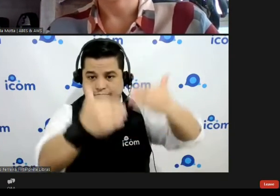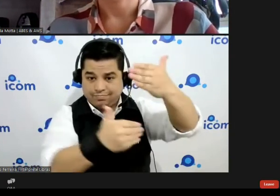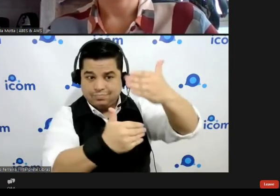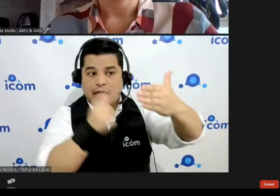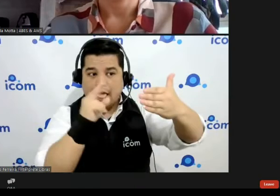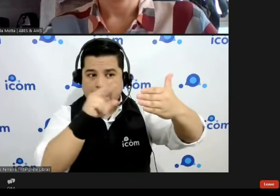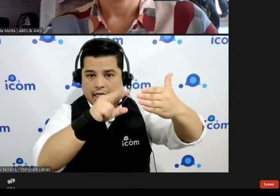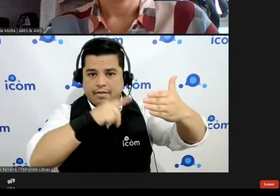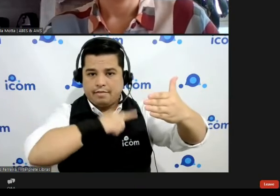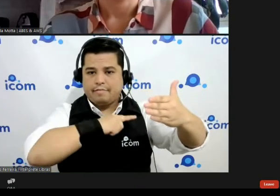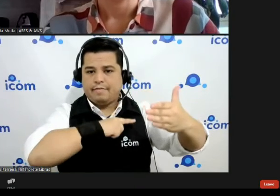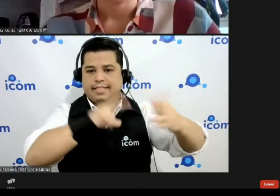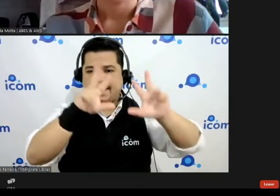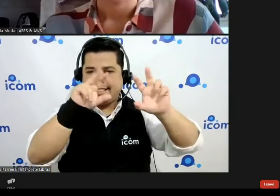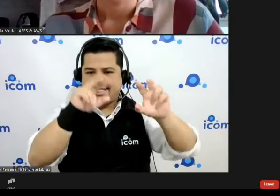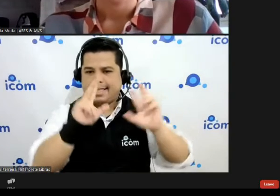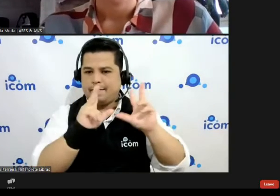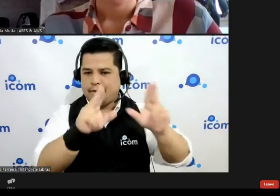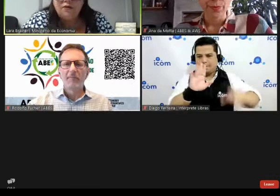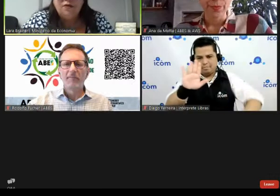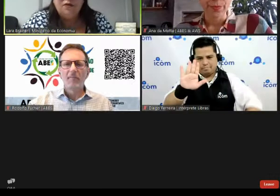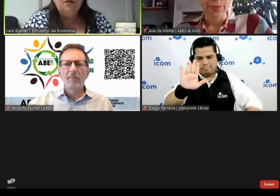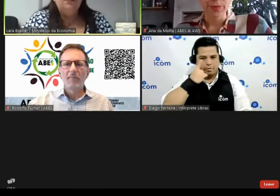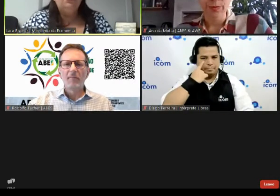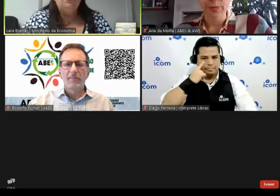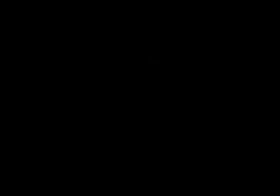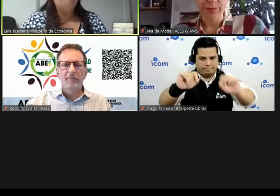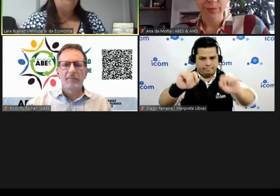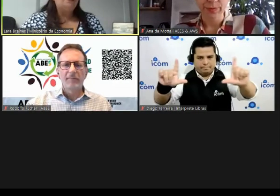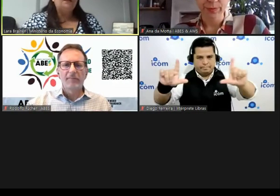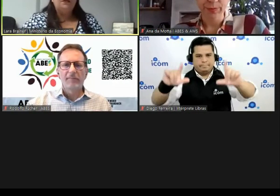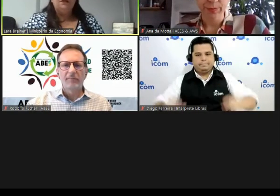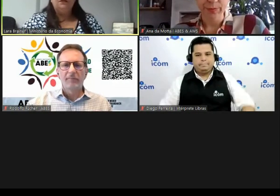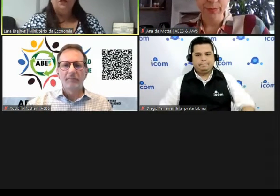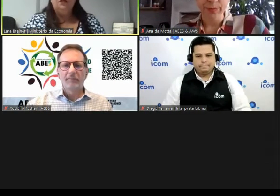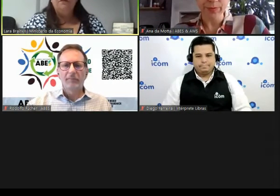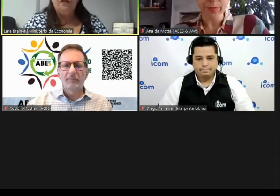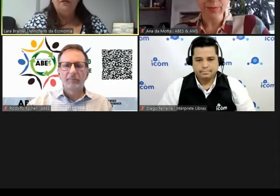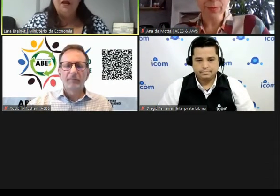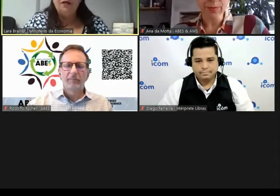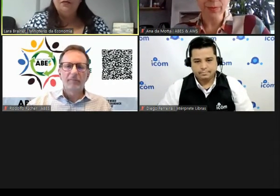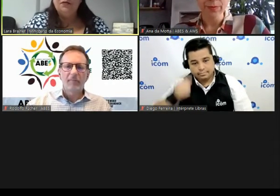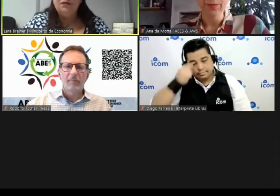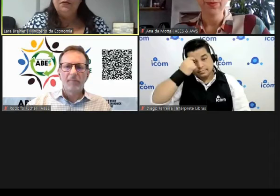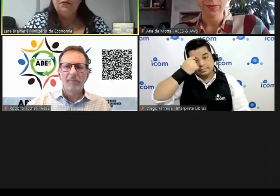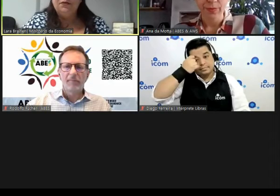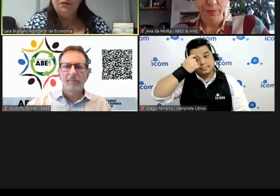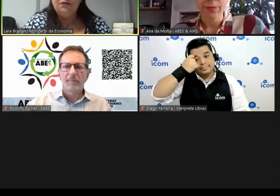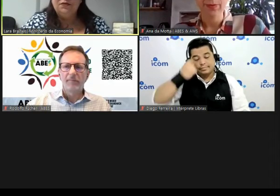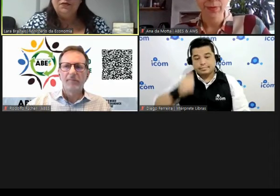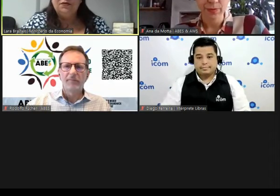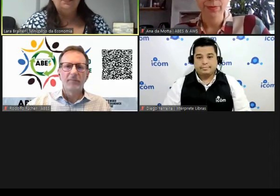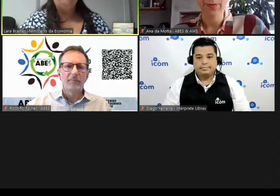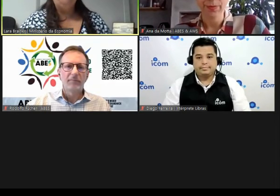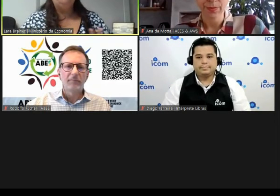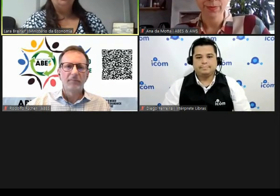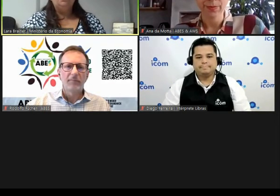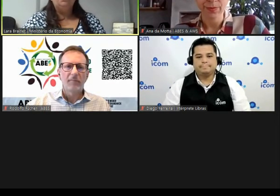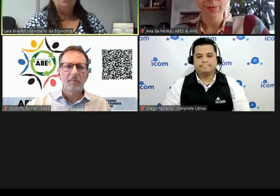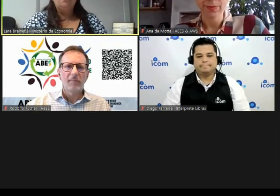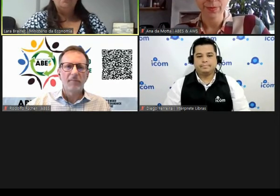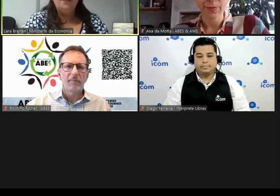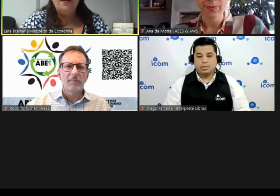esse slide então fica assim vocês estão vendo né? tá